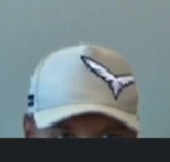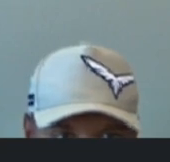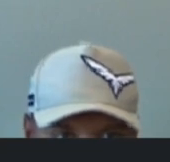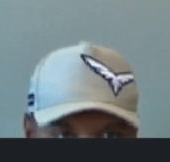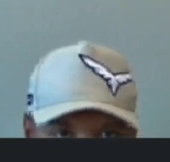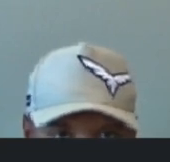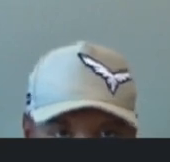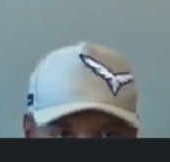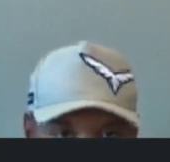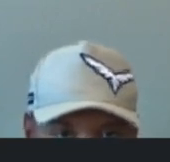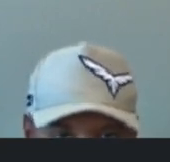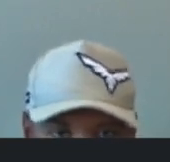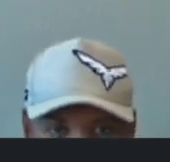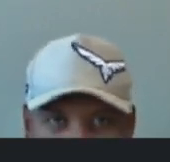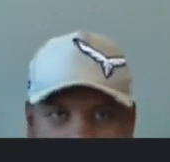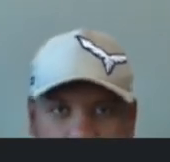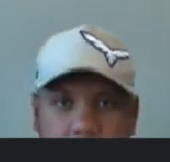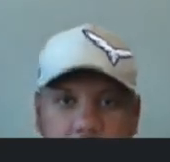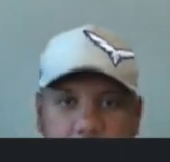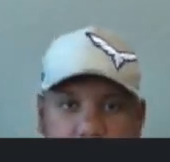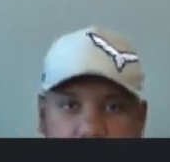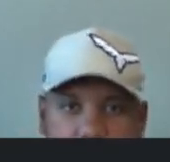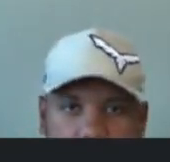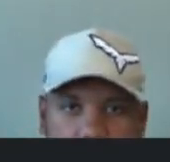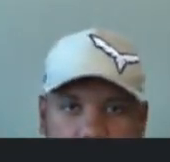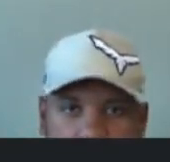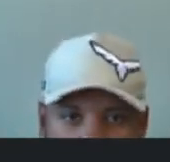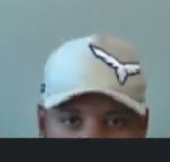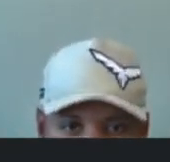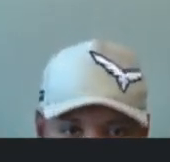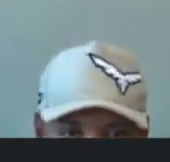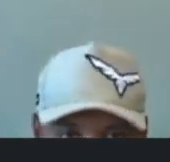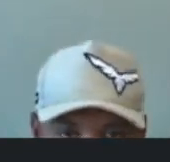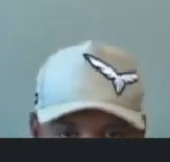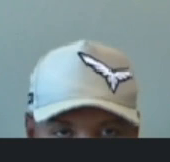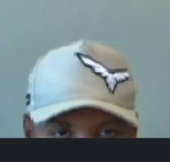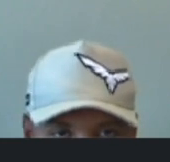legislação, né? Se lá está no plano diretor